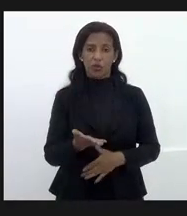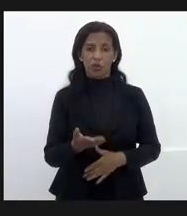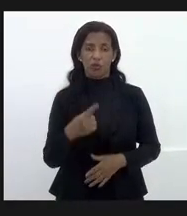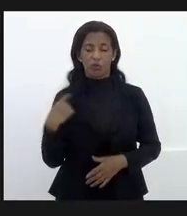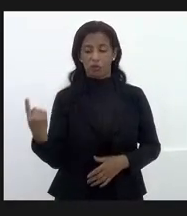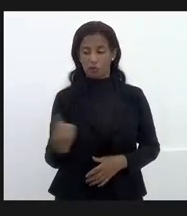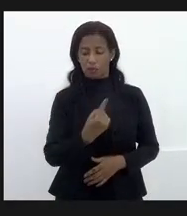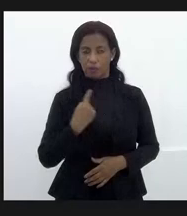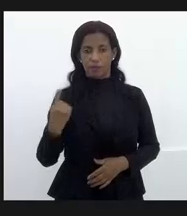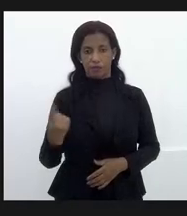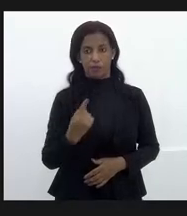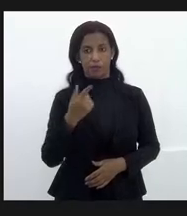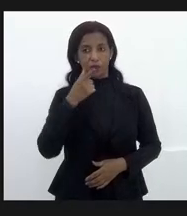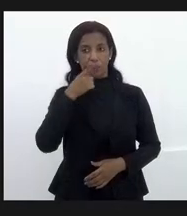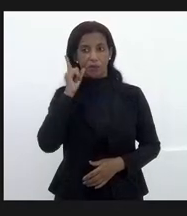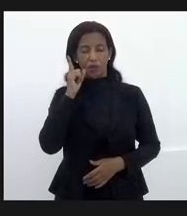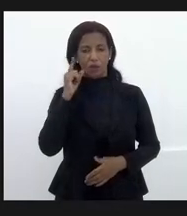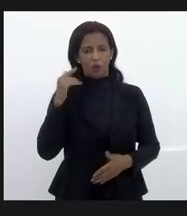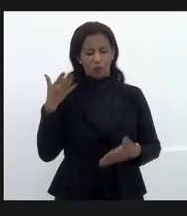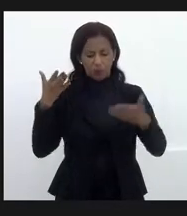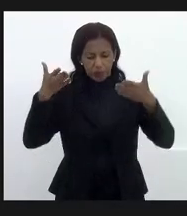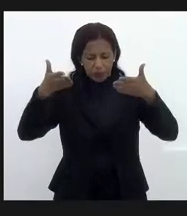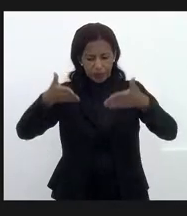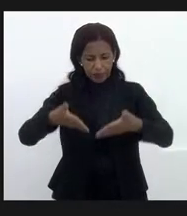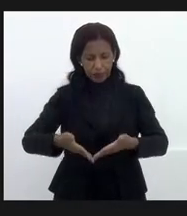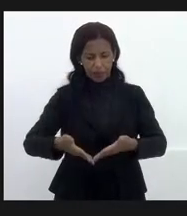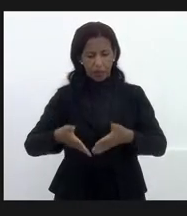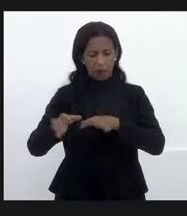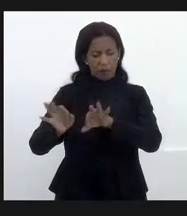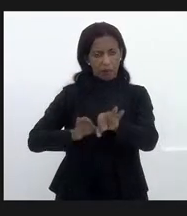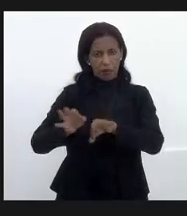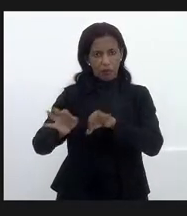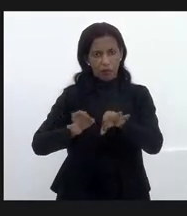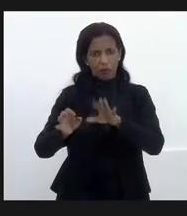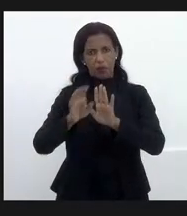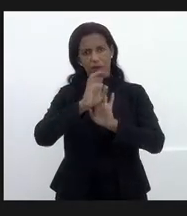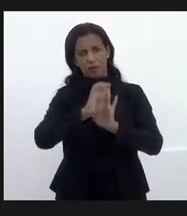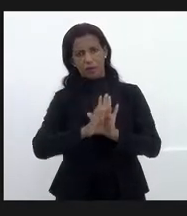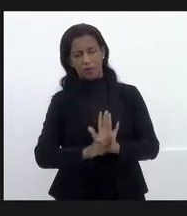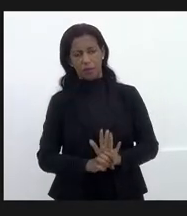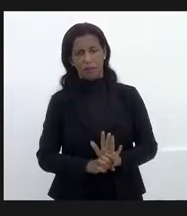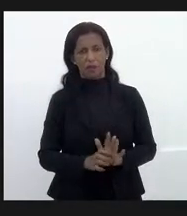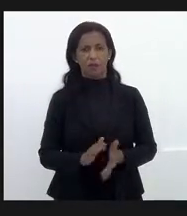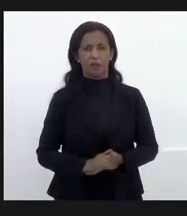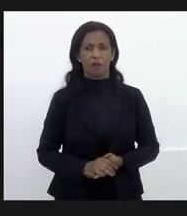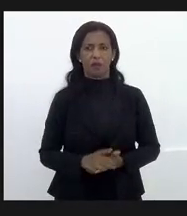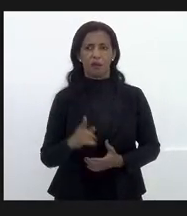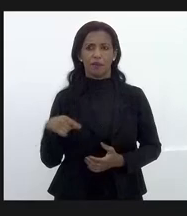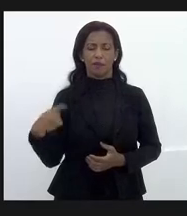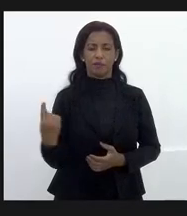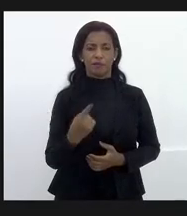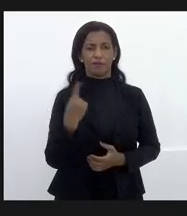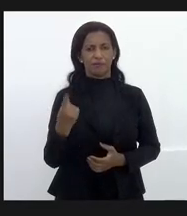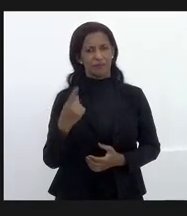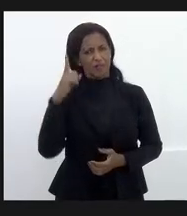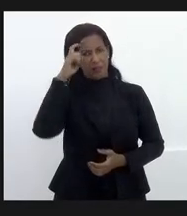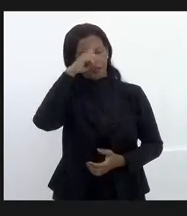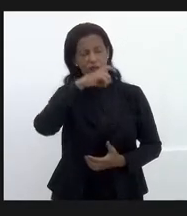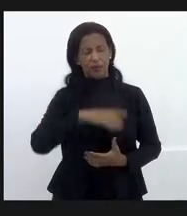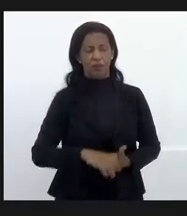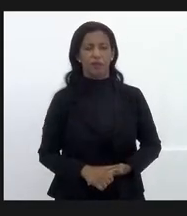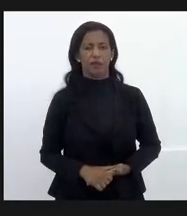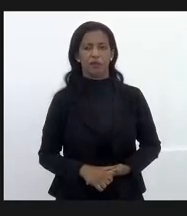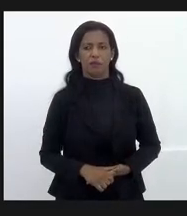porque para nós e ontem nos debruçamos né para formulação das emendas para nós tá sendo muito